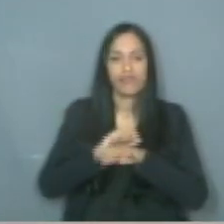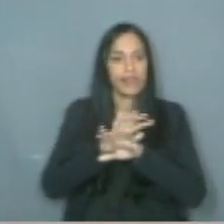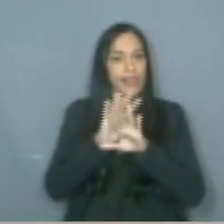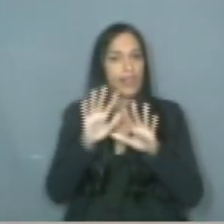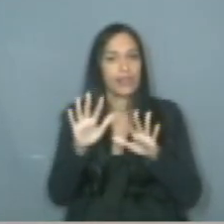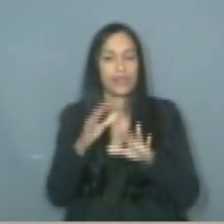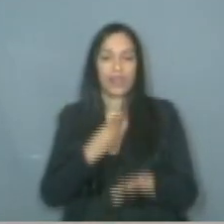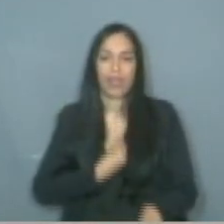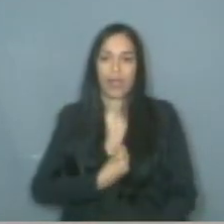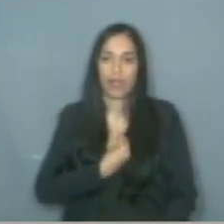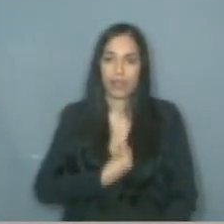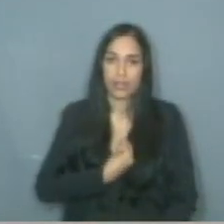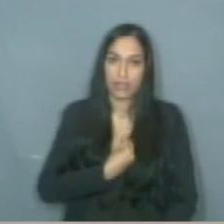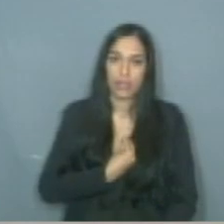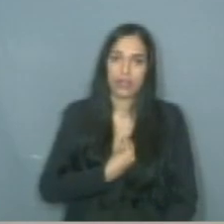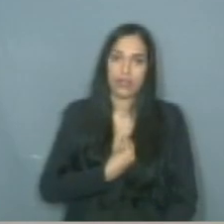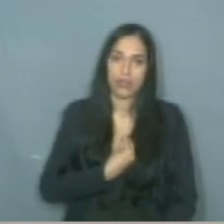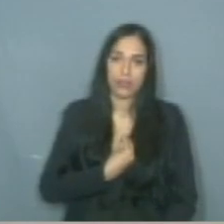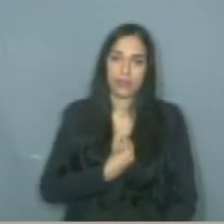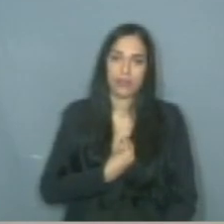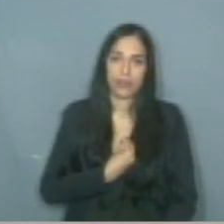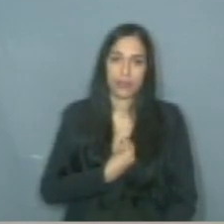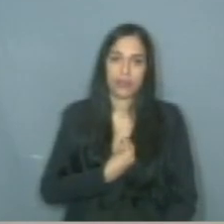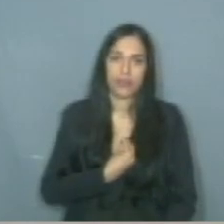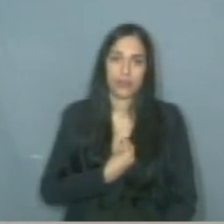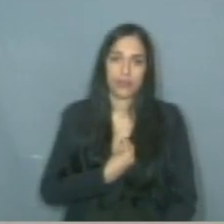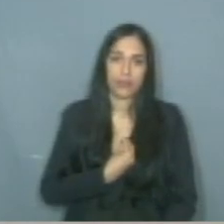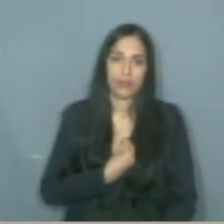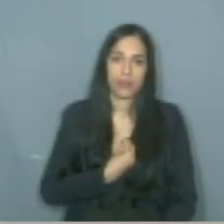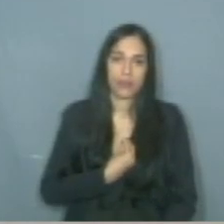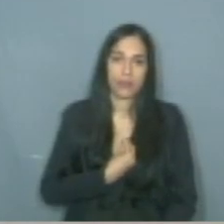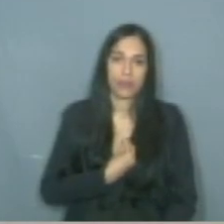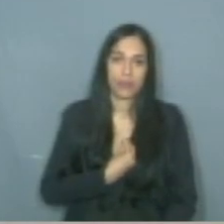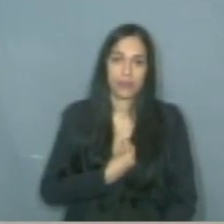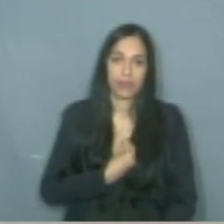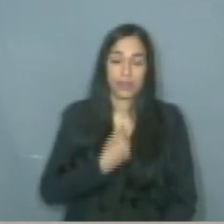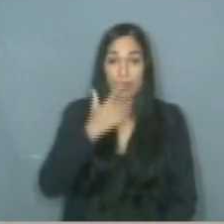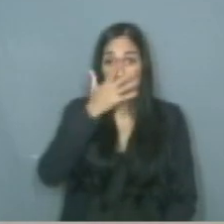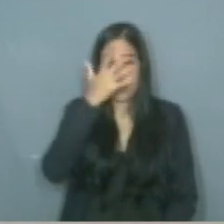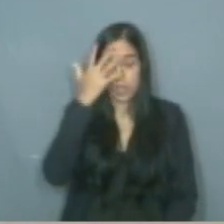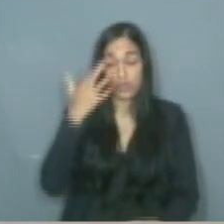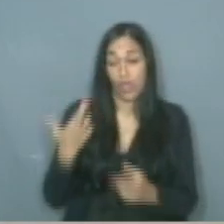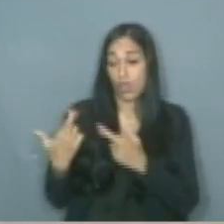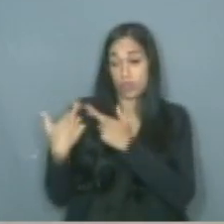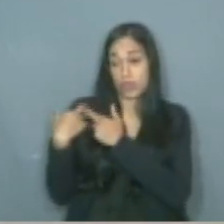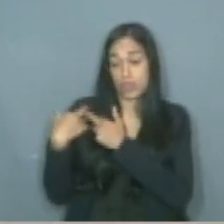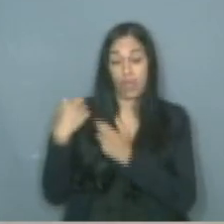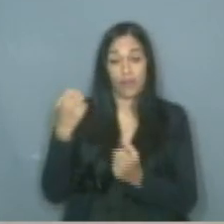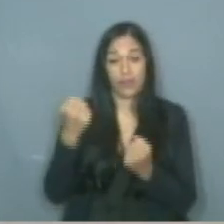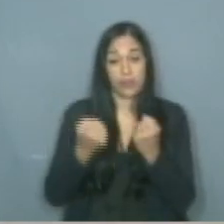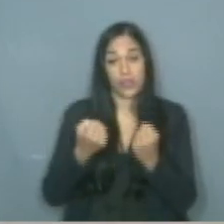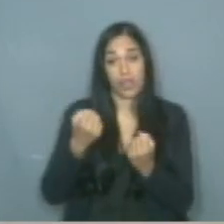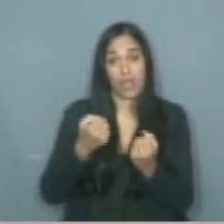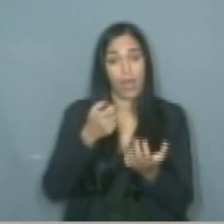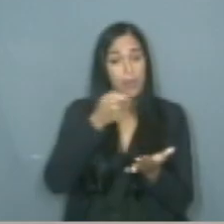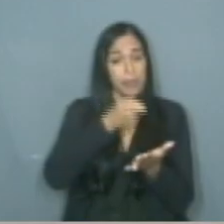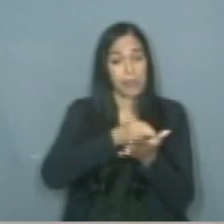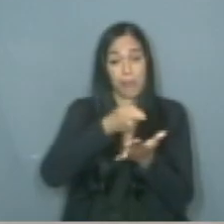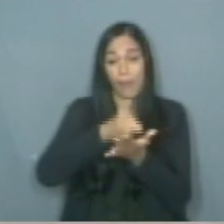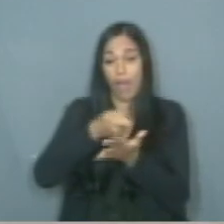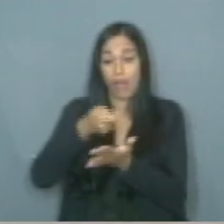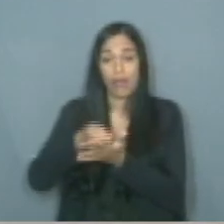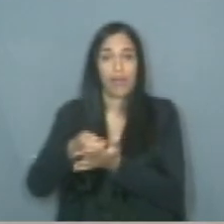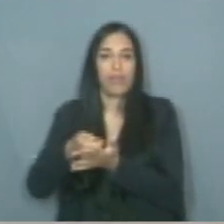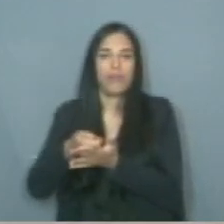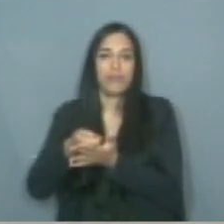essa realidade. E o pior é que o proprietário do veículo paga por cada diária